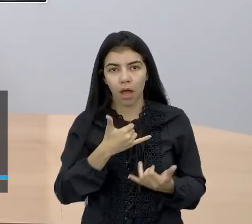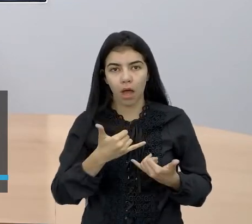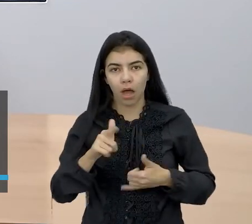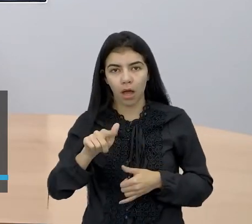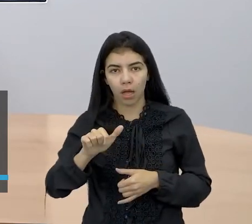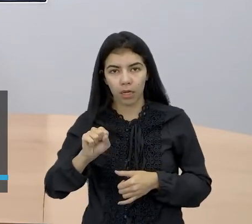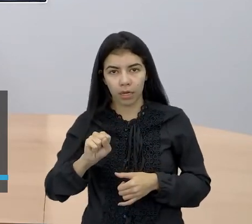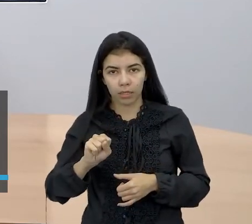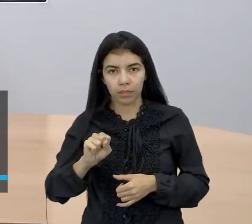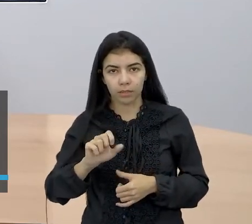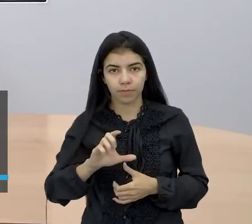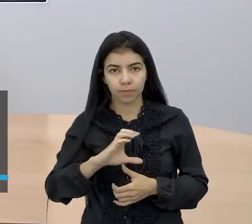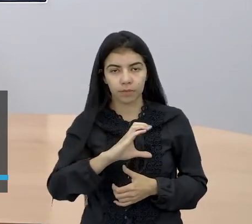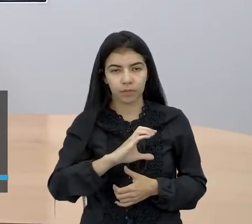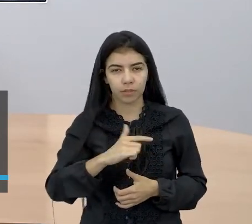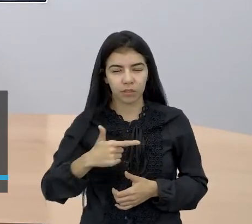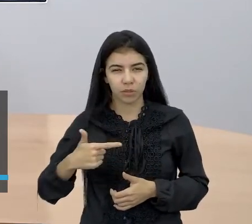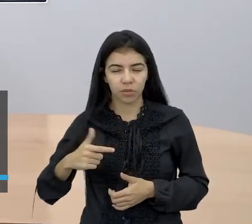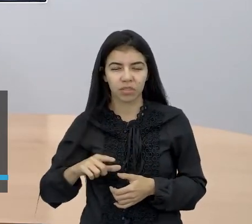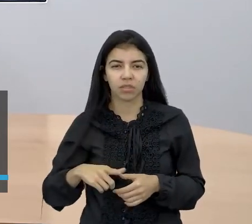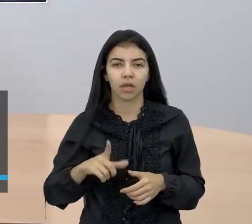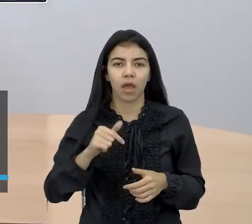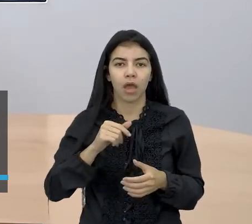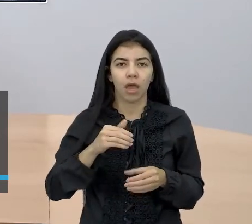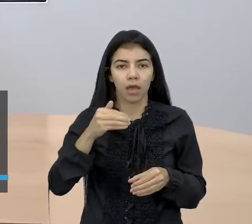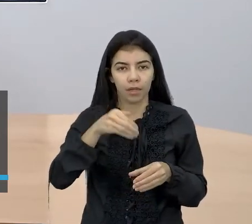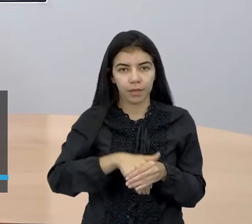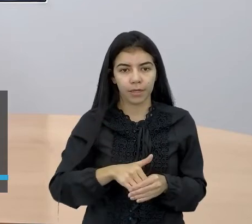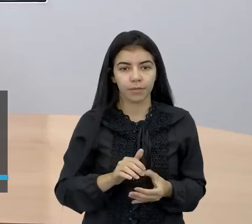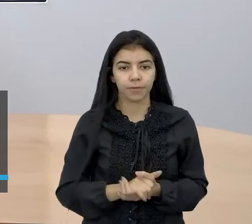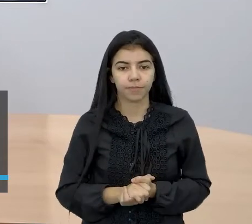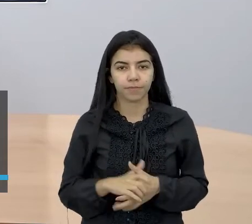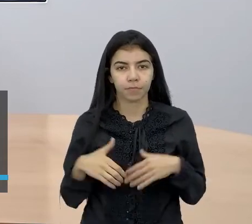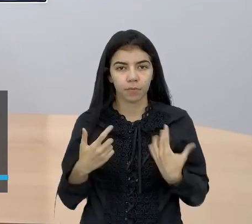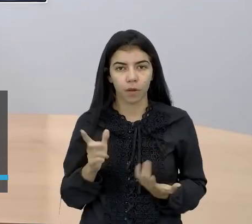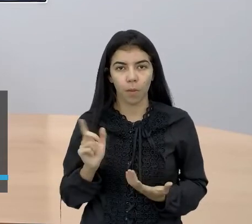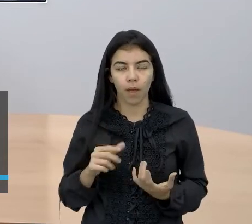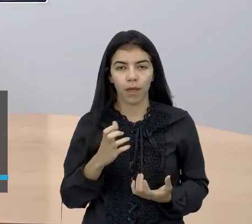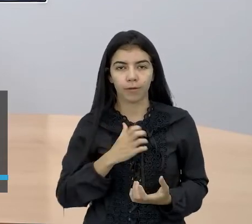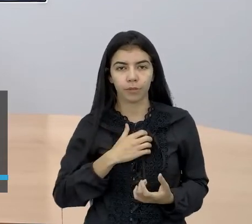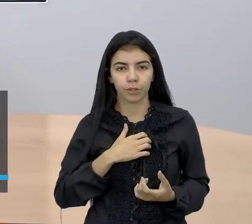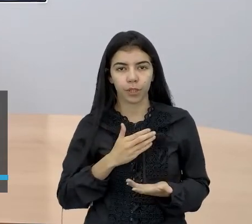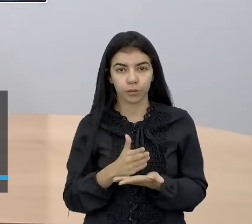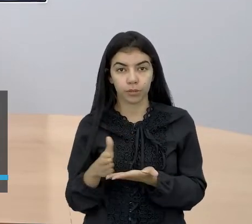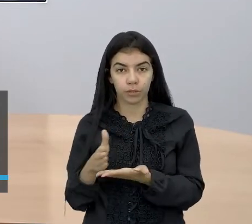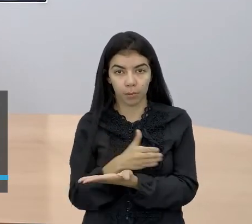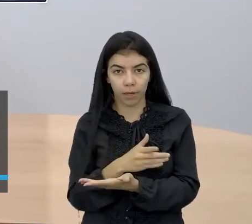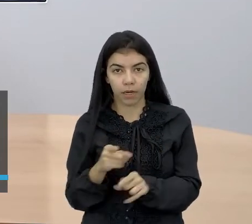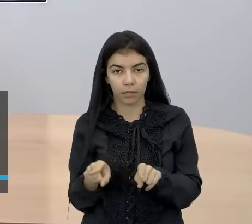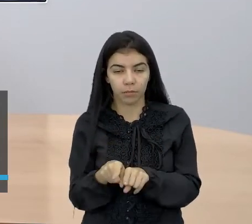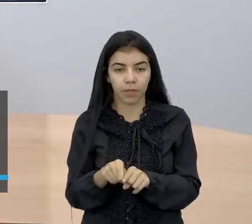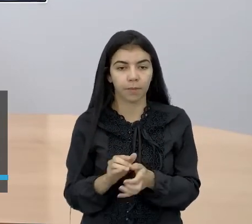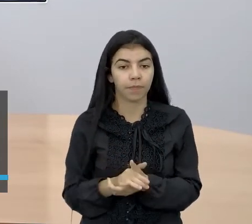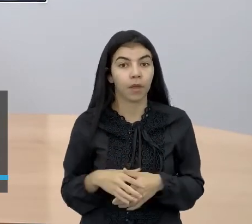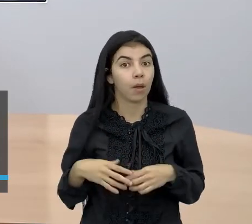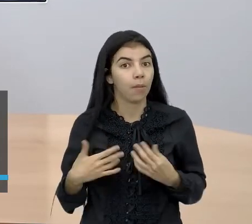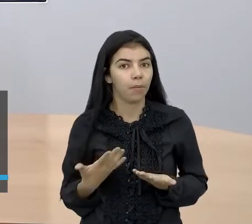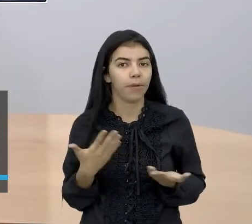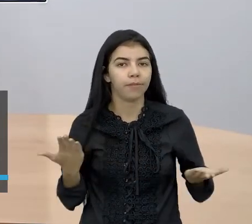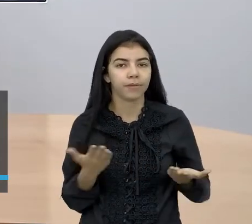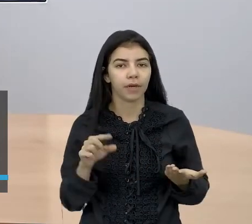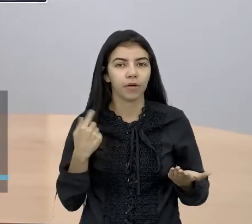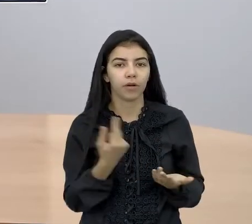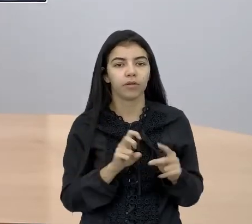gás carbônico, então ele sai rapidamente, beleza? Então essa é uma forma de separação também. Bom, agora a gente vai para o